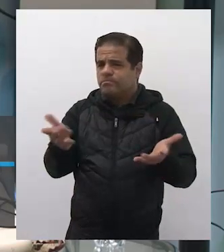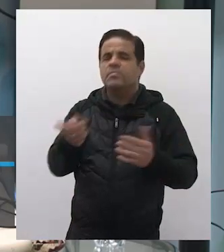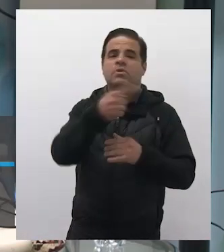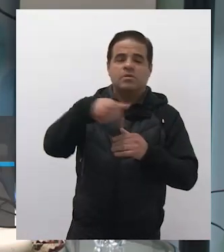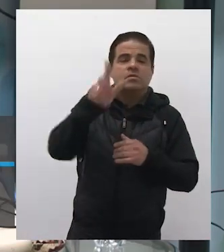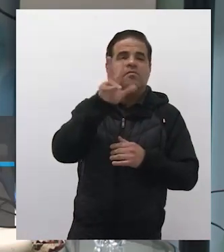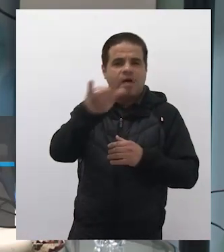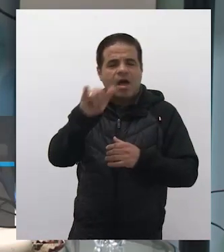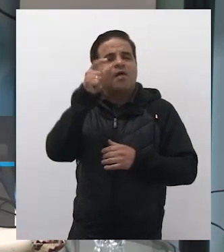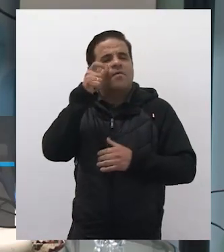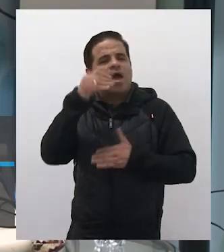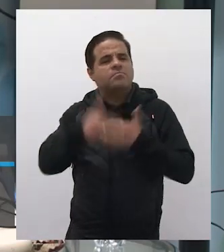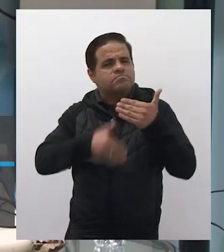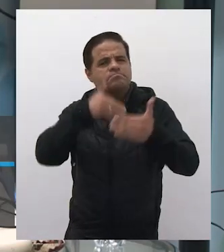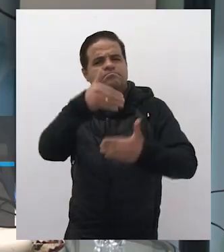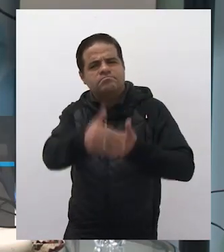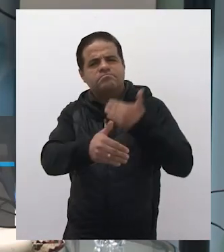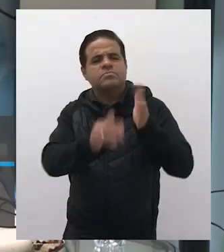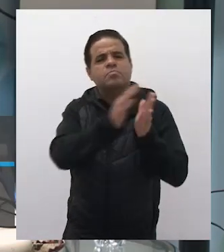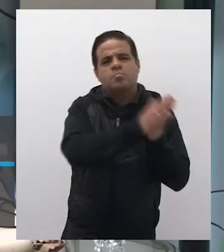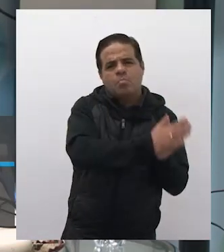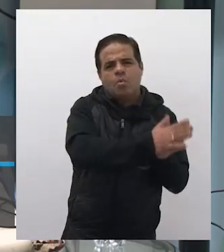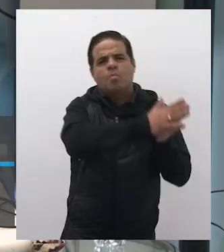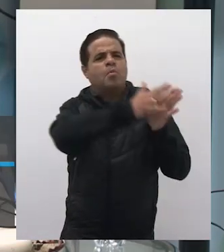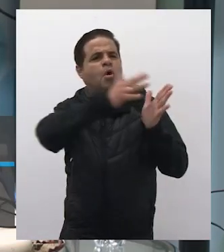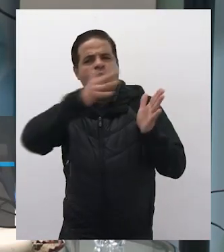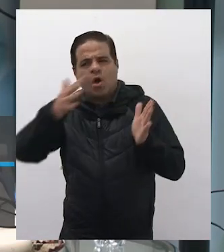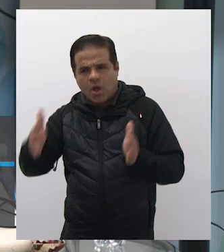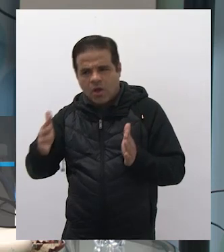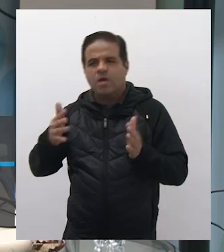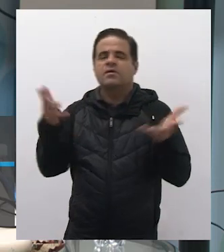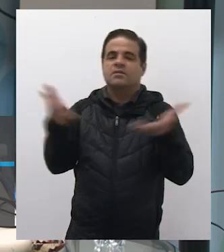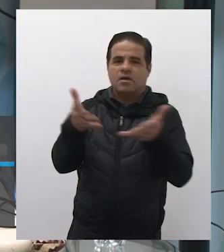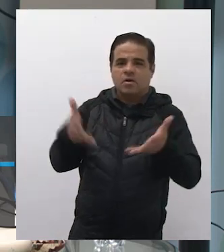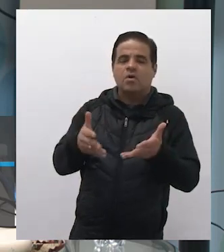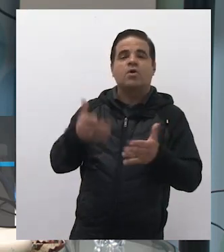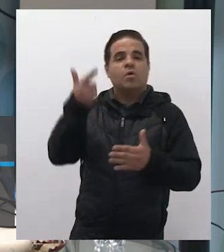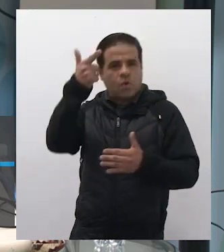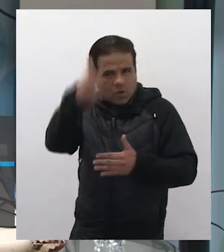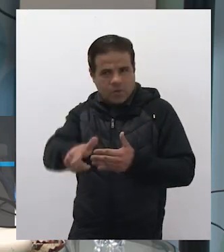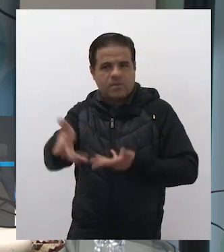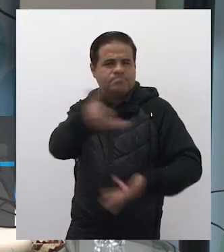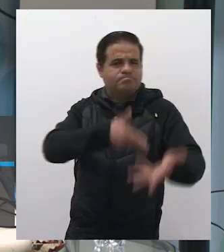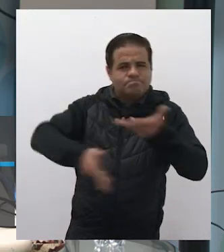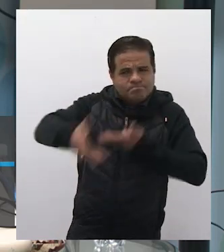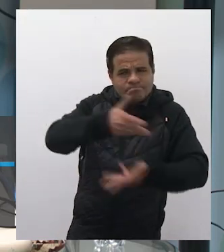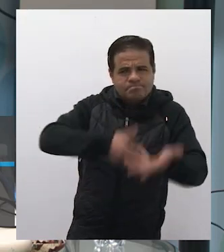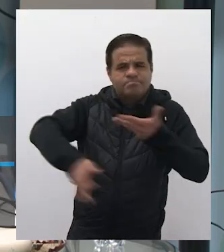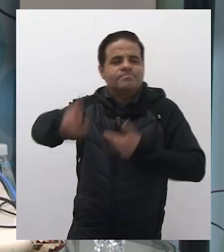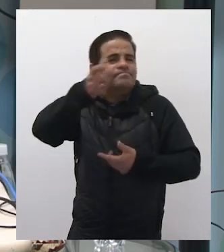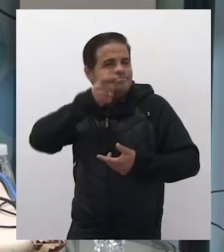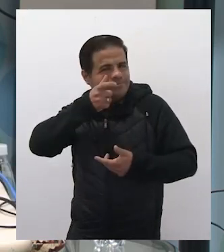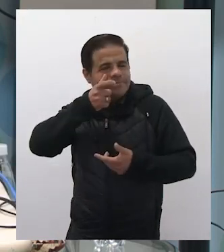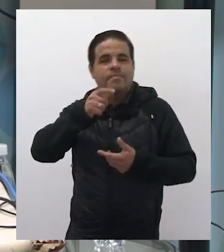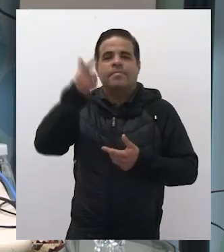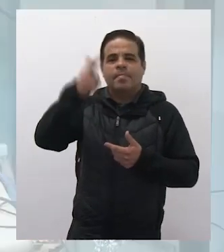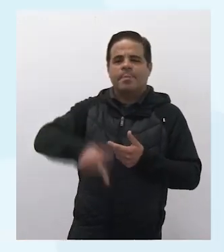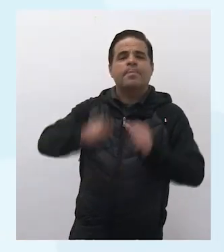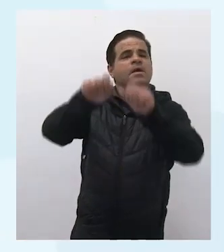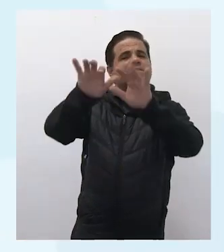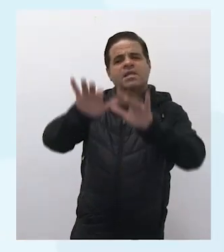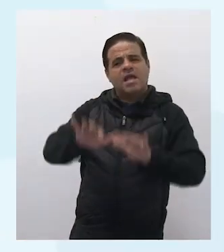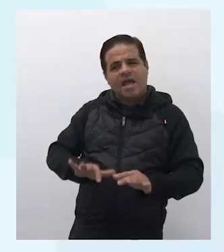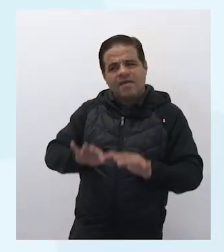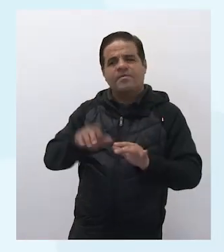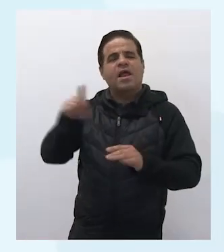gente vai vendo durante o processo. Mas vamos agora para mais uma interação? Então escreva para a